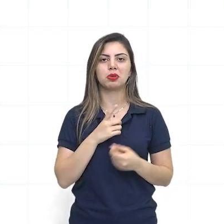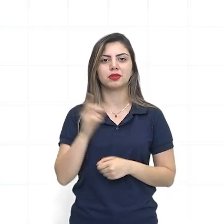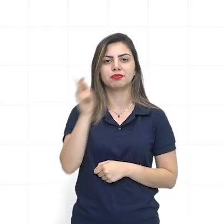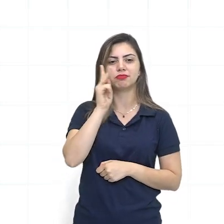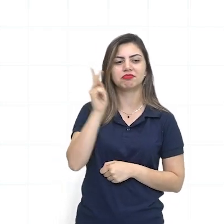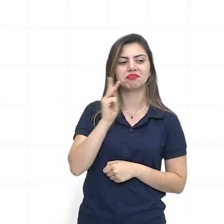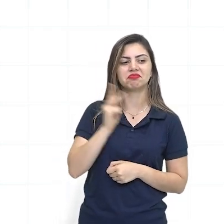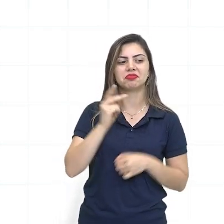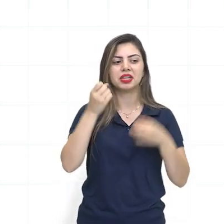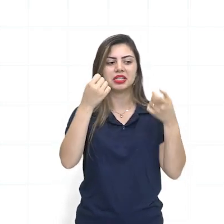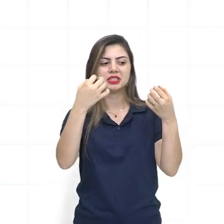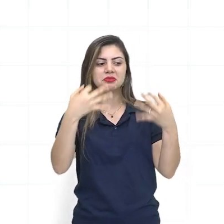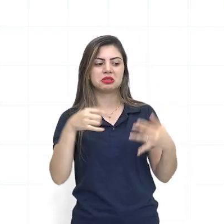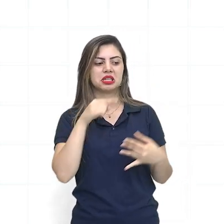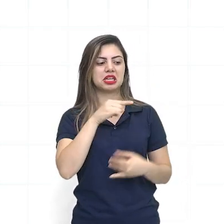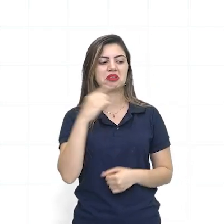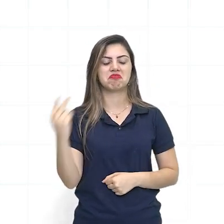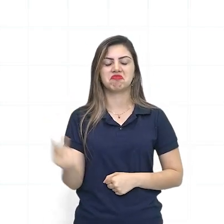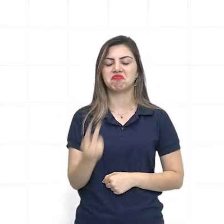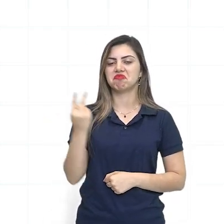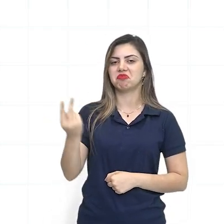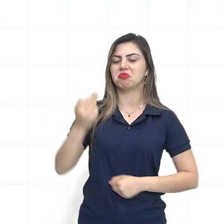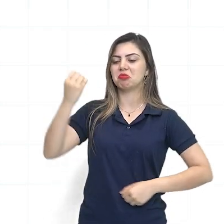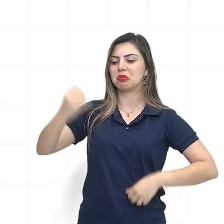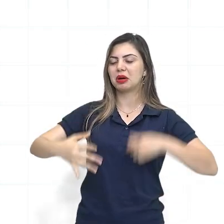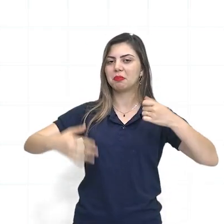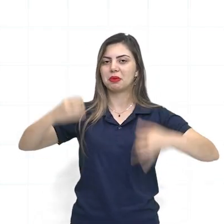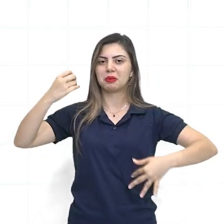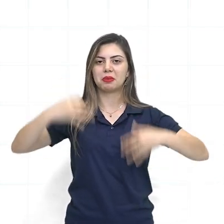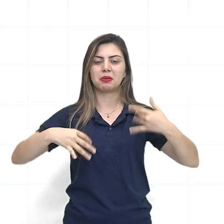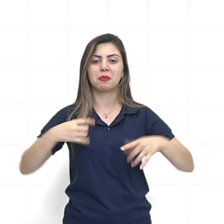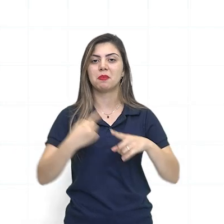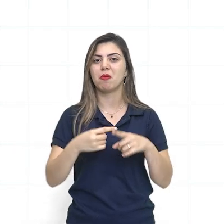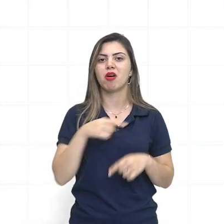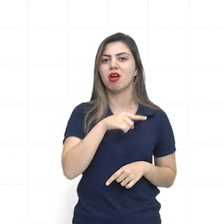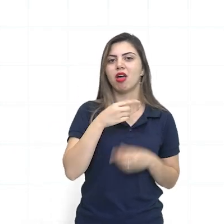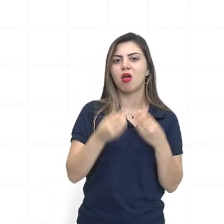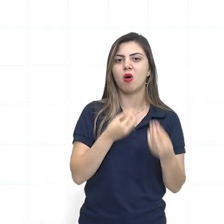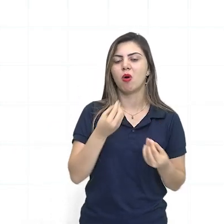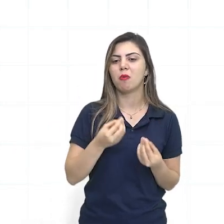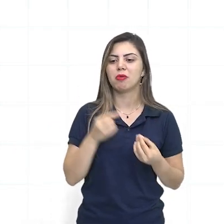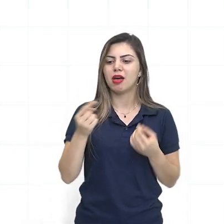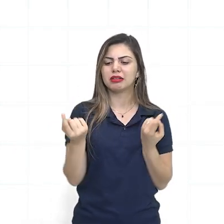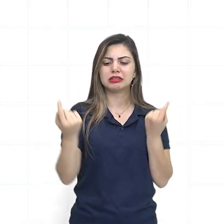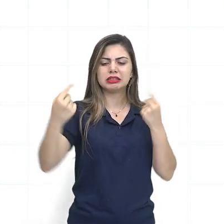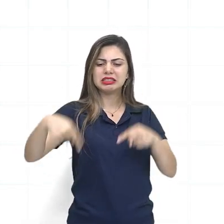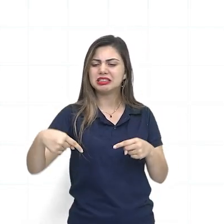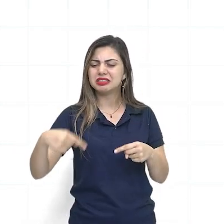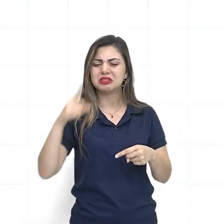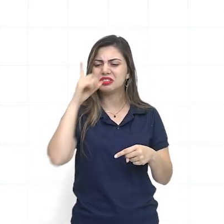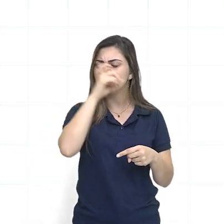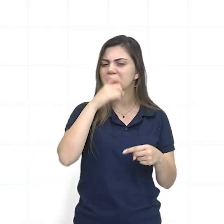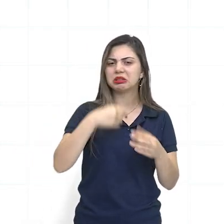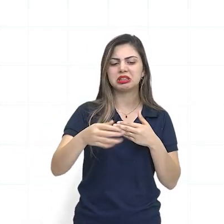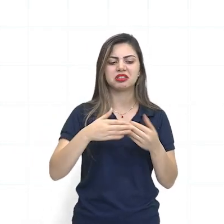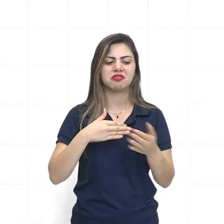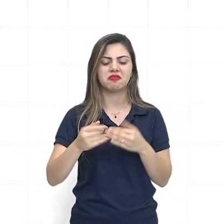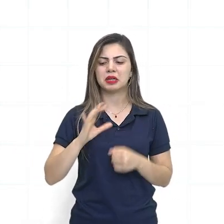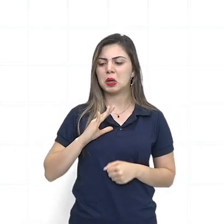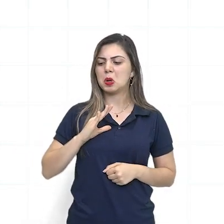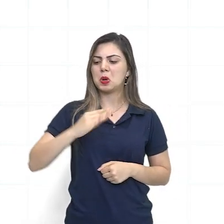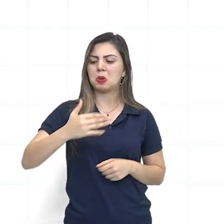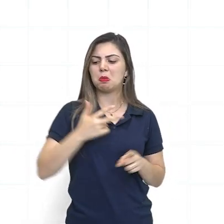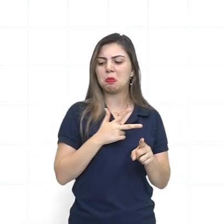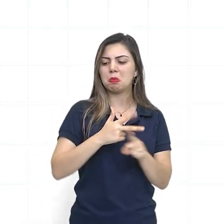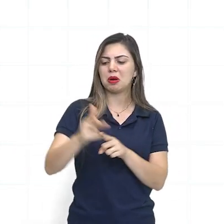exaltado e supervalorizado, né? Porque ele conseguiu vencer todos aqueles obstáculos com